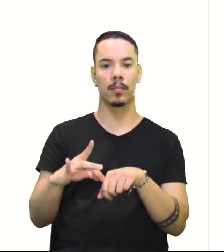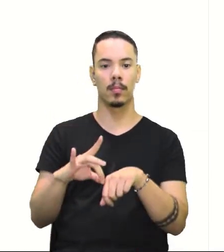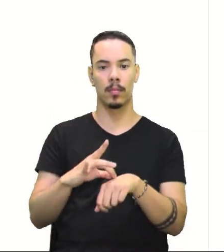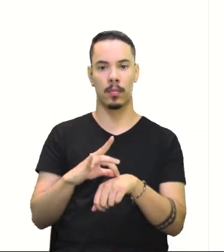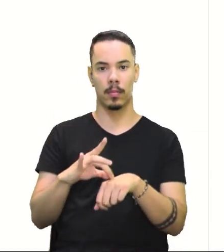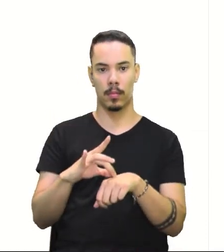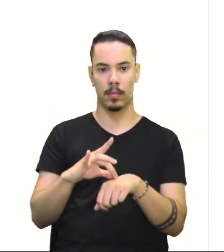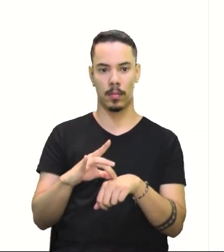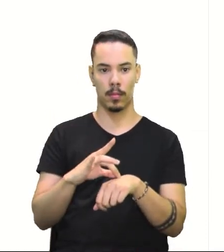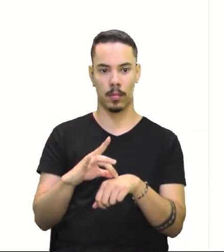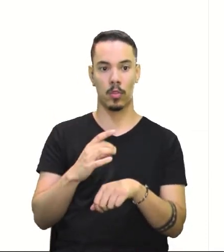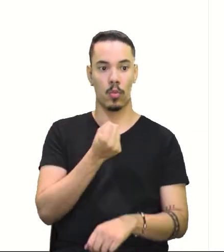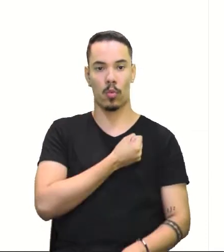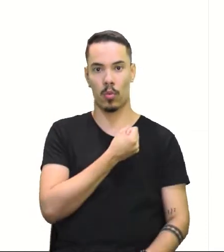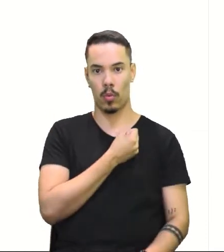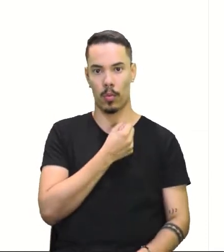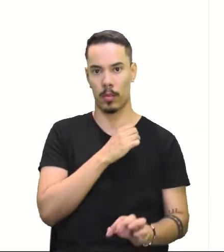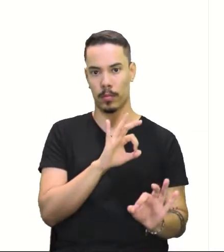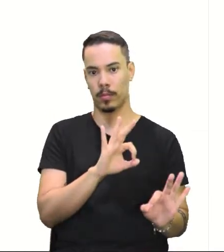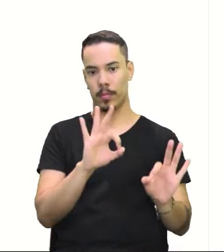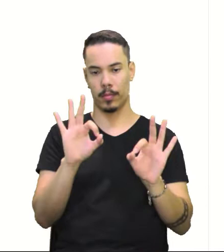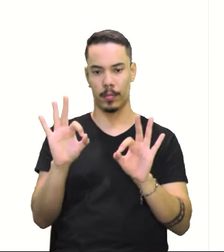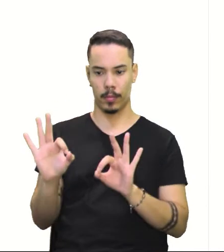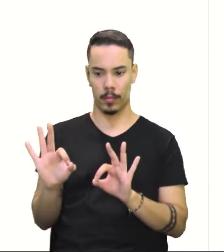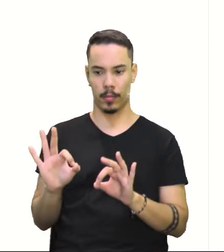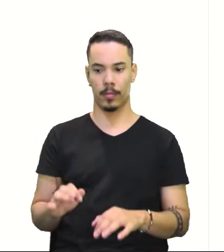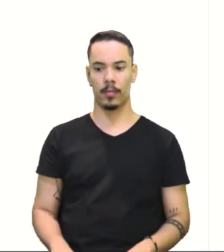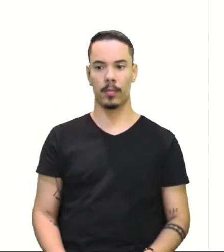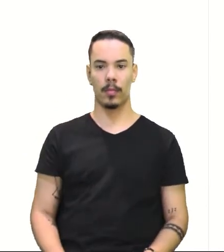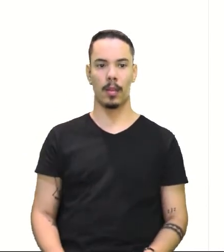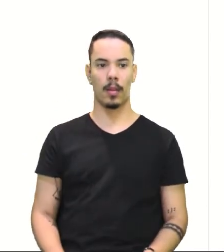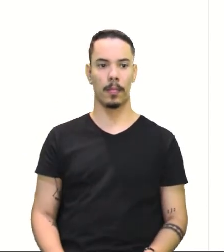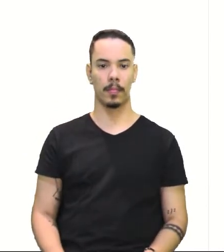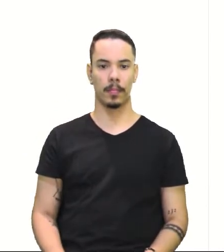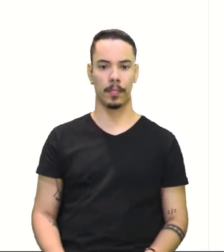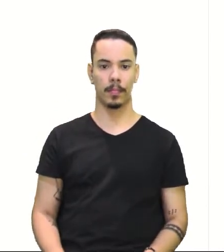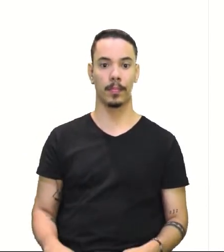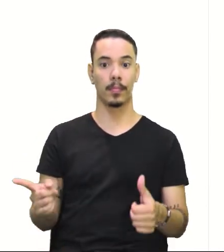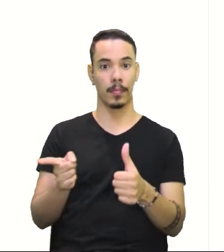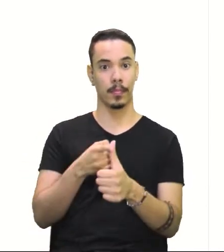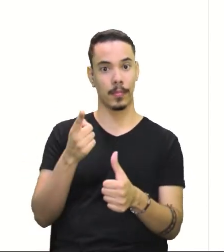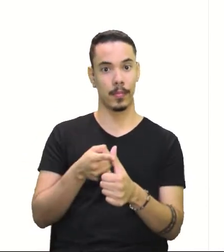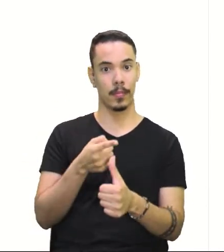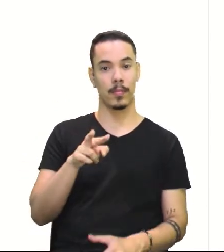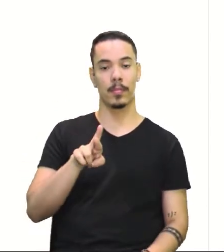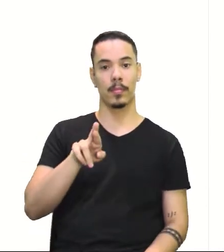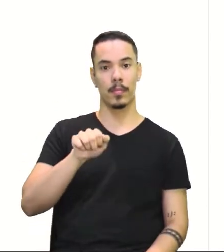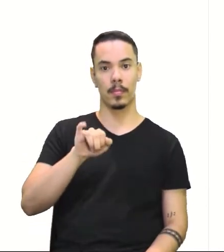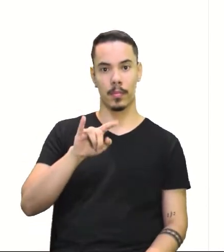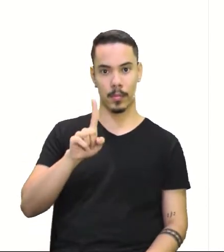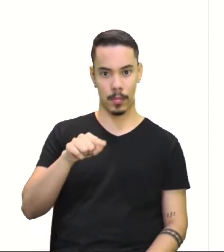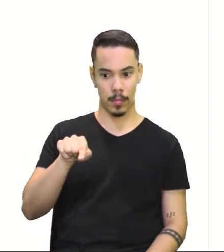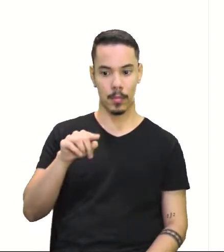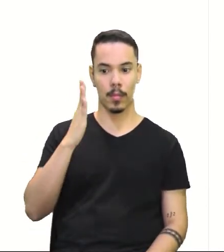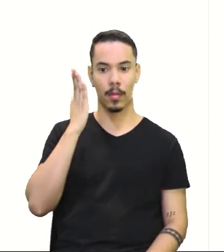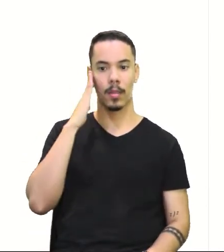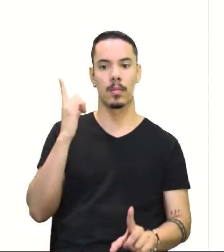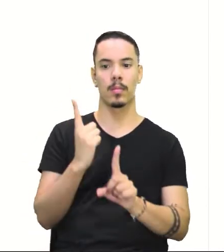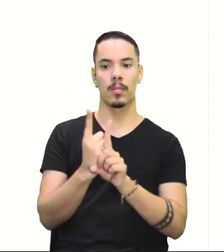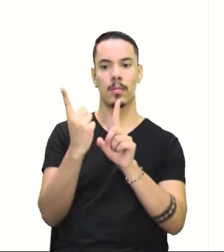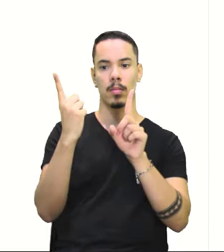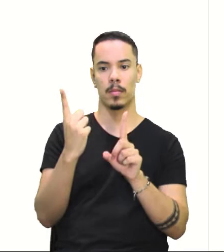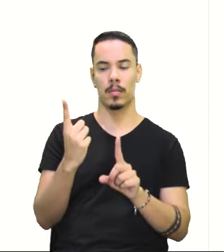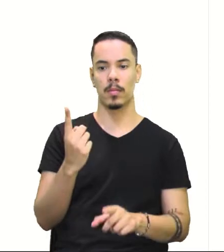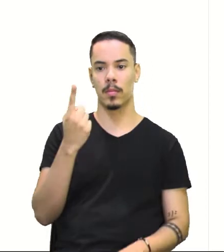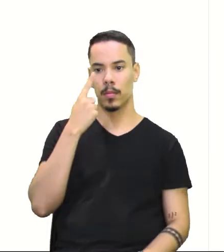menos 1. Primeiro passo, vamos achar a raiz. Isso. Precisamos da raiz do polinômio que está sendo o dividendo, né? Bom, o número que zero aí... x menos